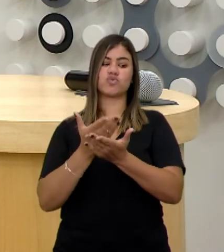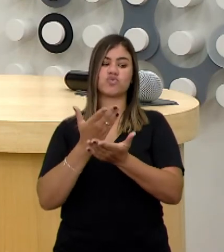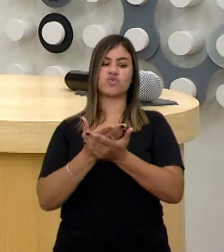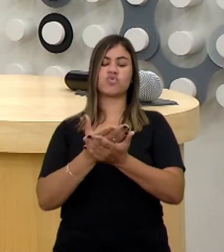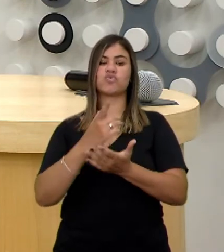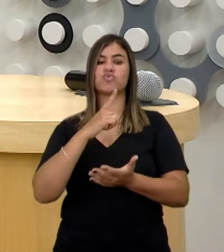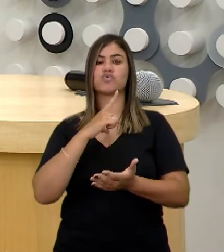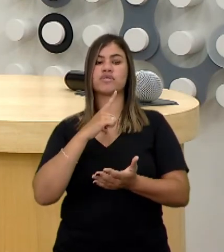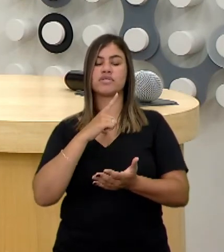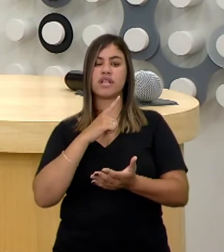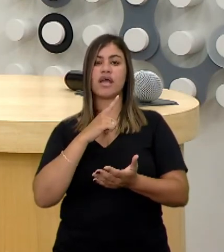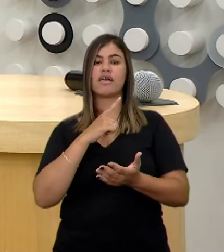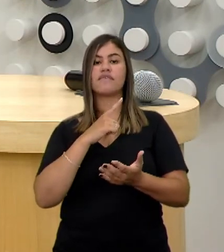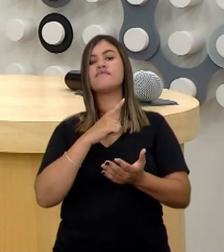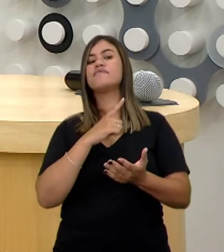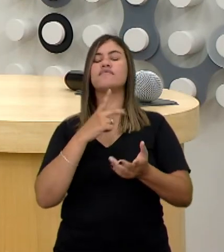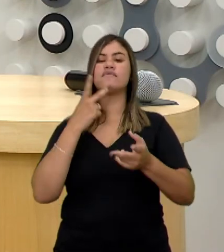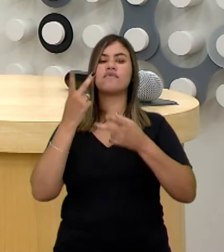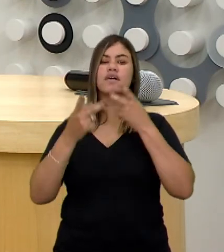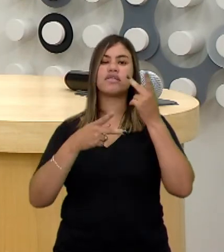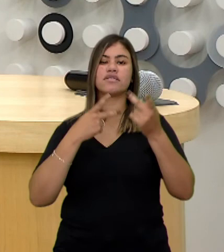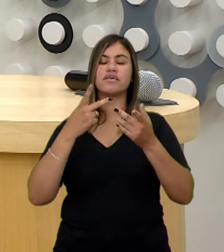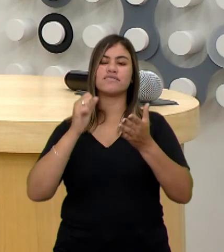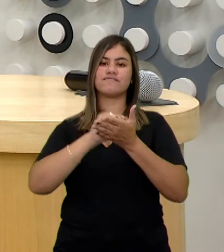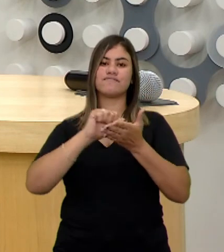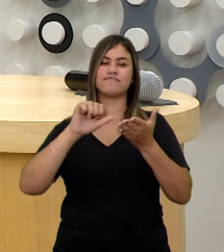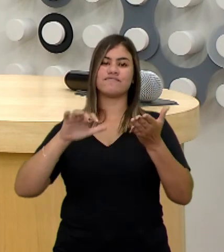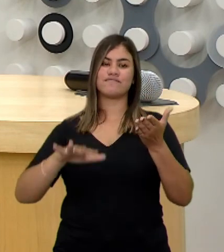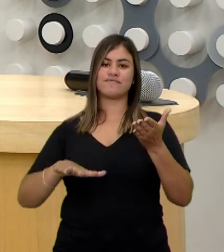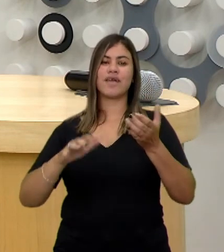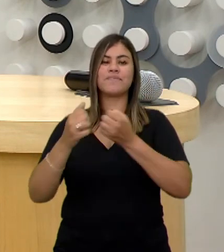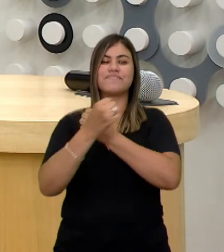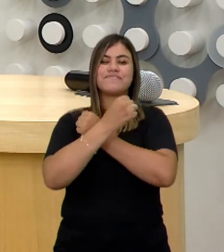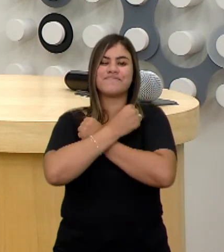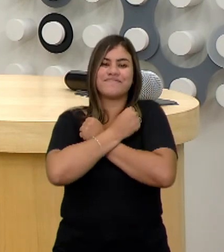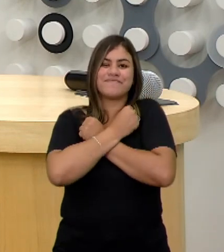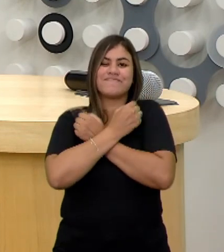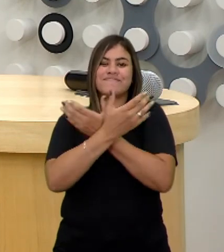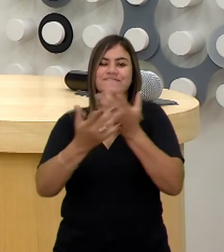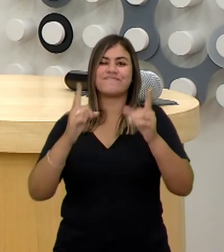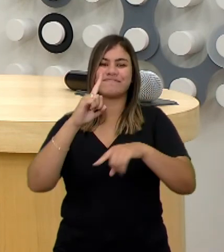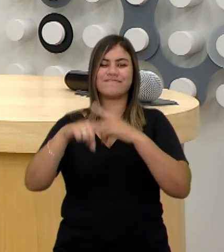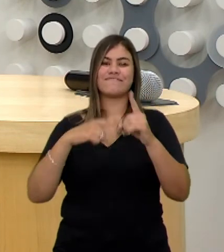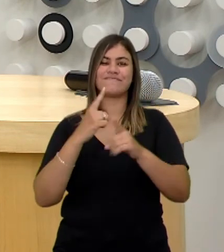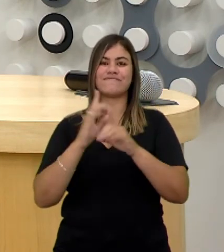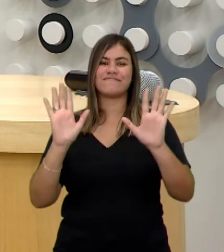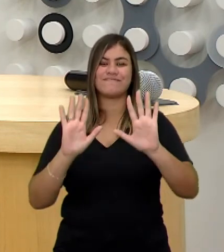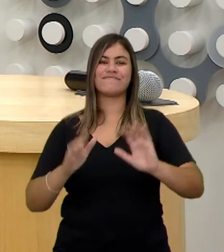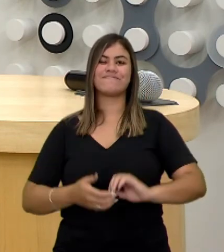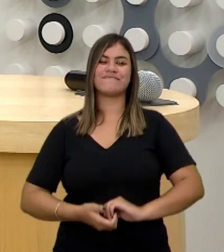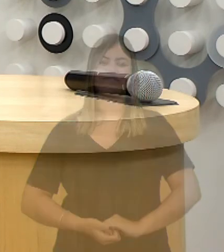aulas falando sobre essa primeira atividade. Um forte abraço a todos e até a próxima.